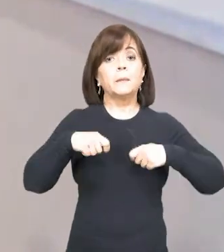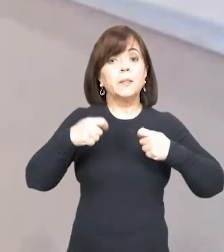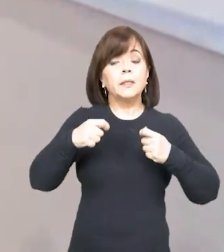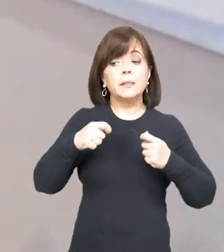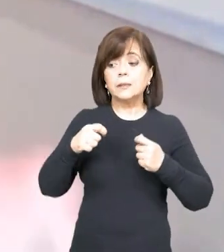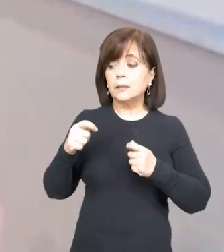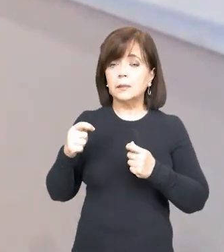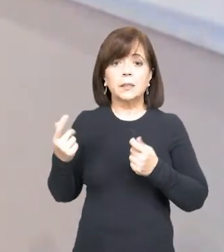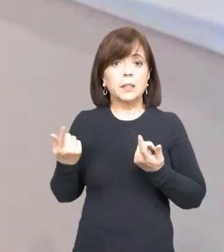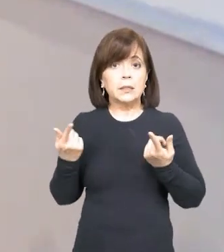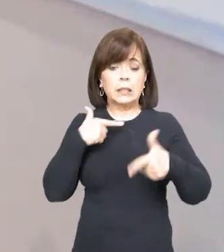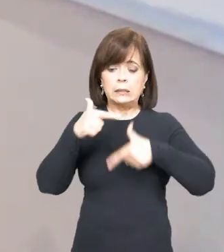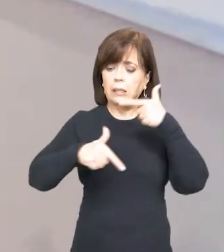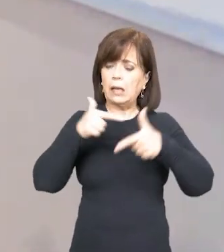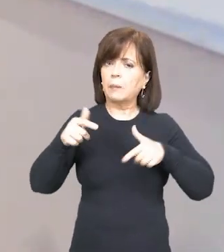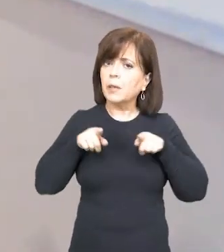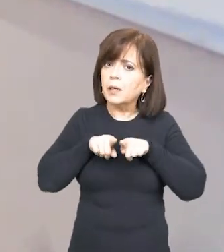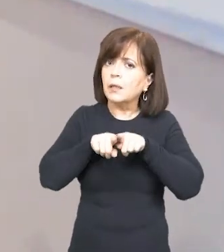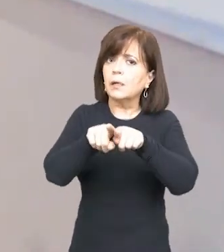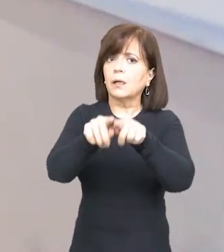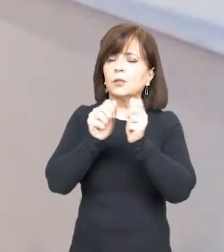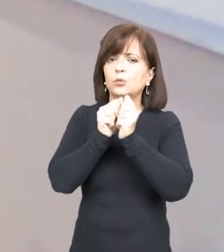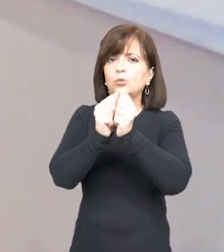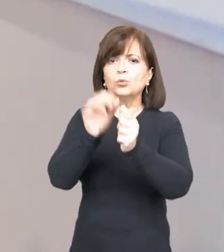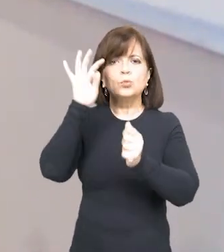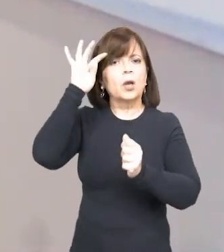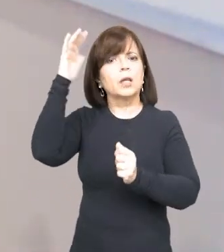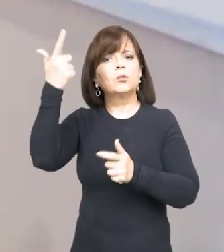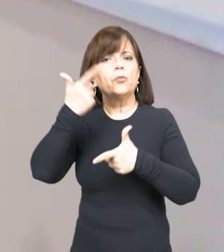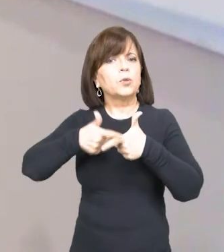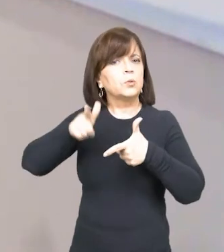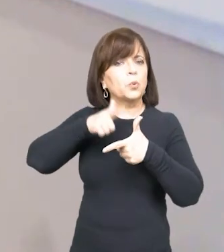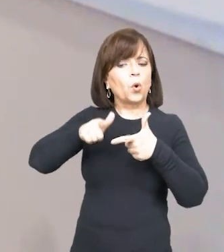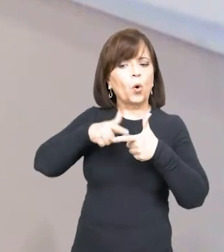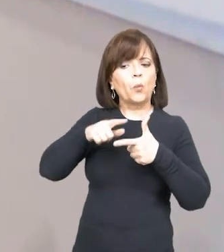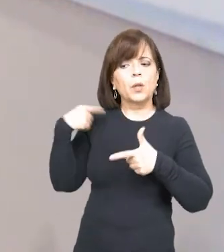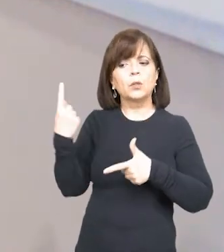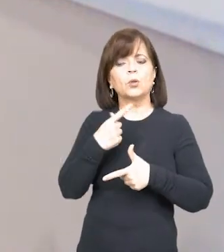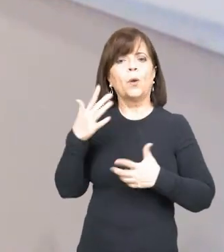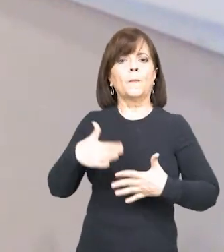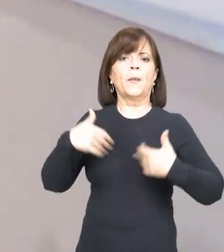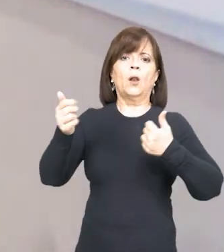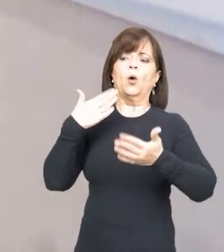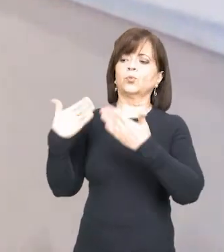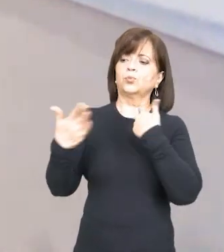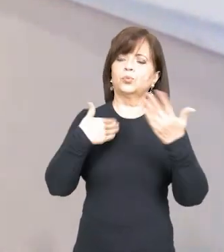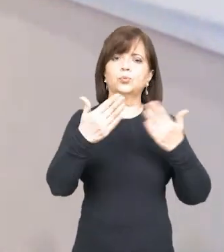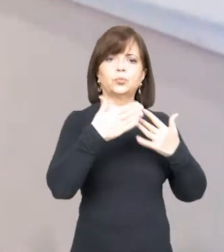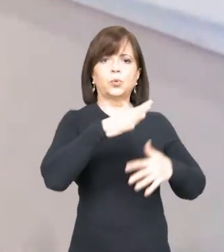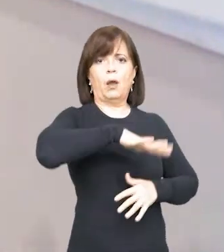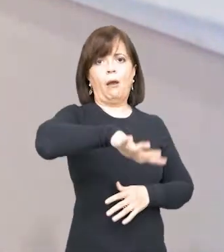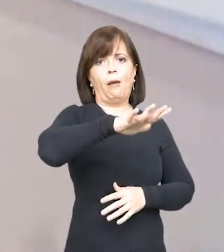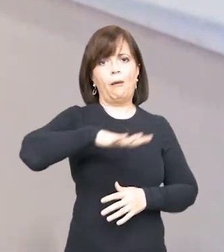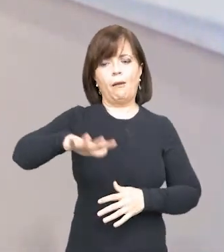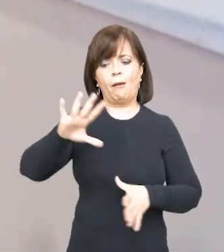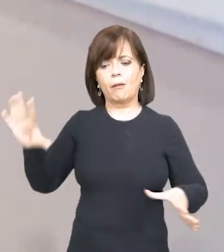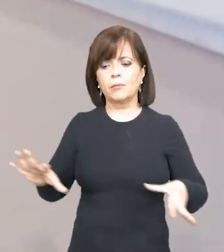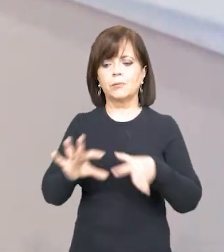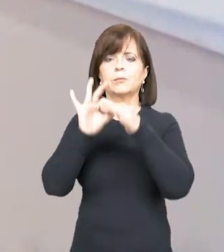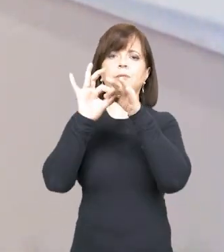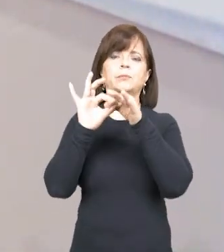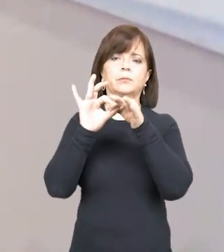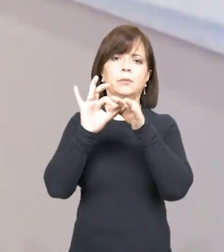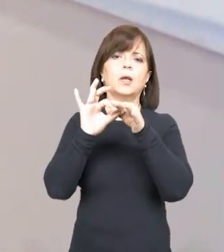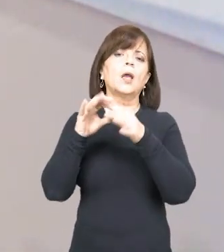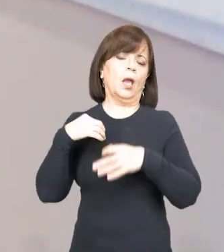precisa tentar resolver essas demandas da forma mais abrangente possível. Por isso, eu sou super favorável a